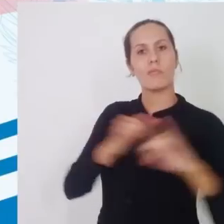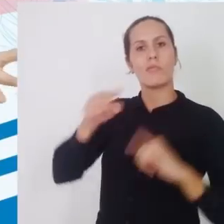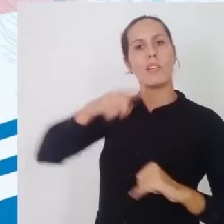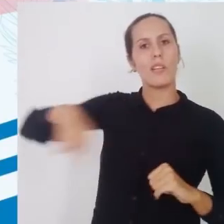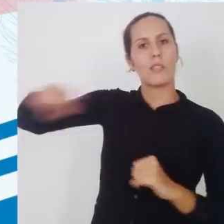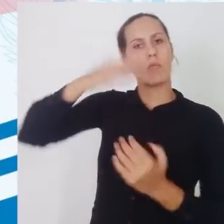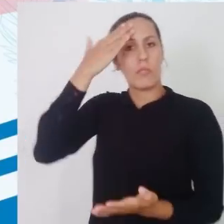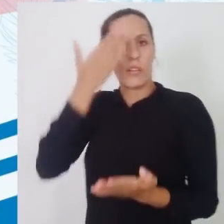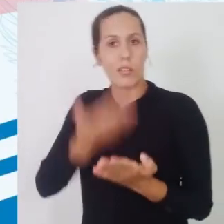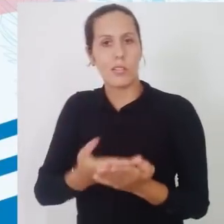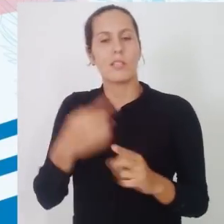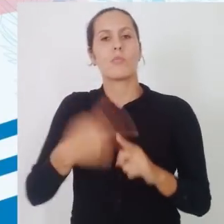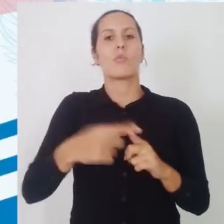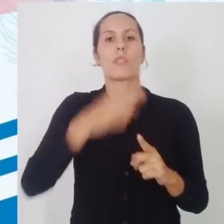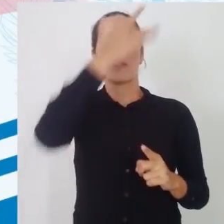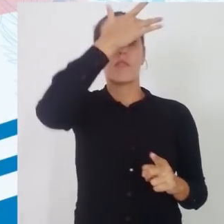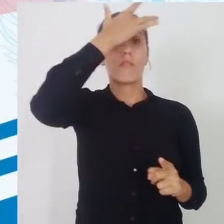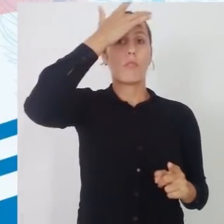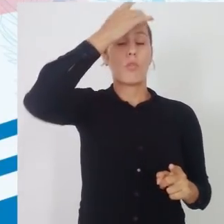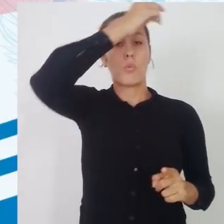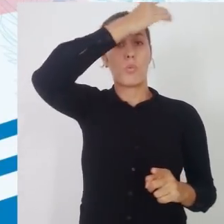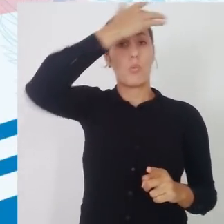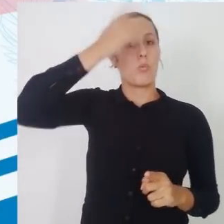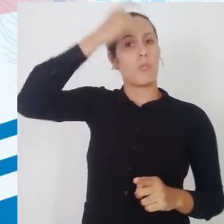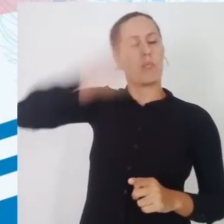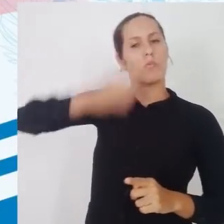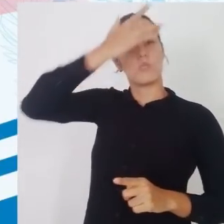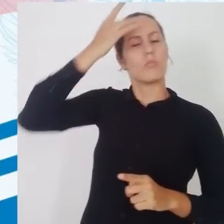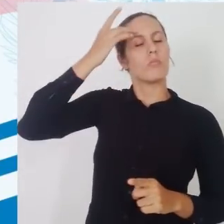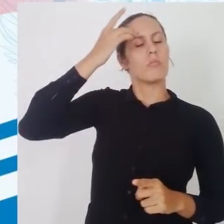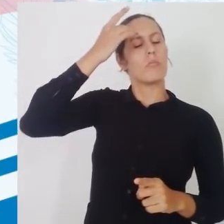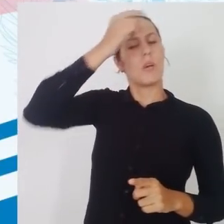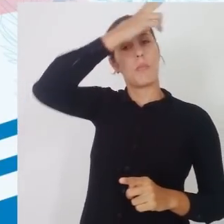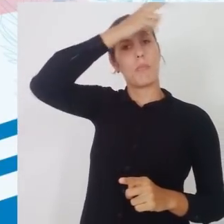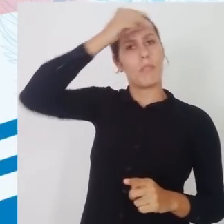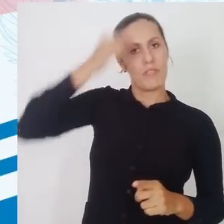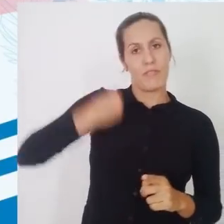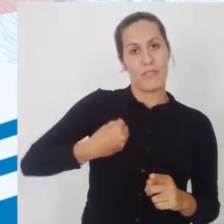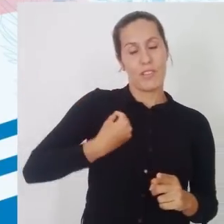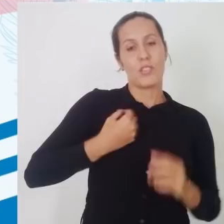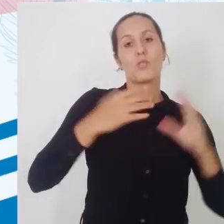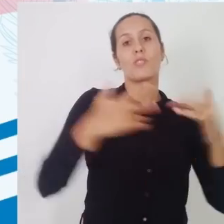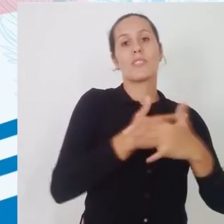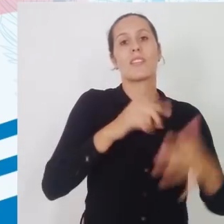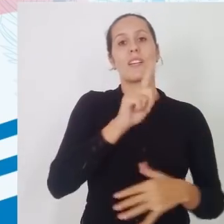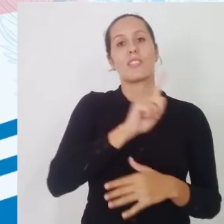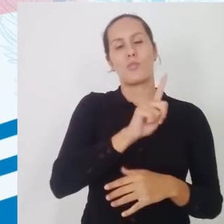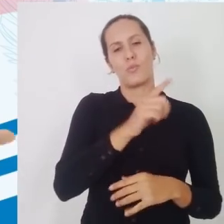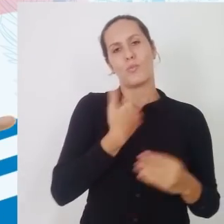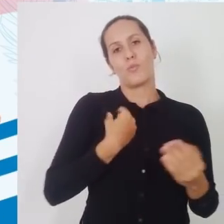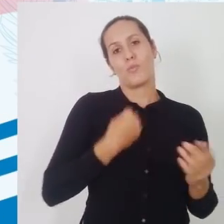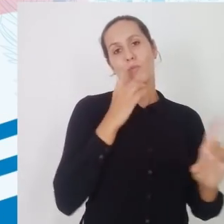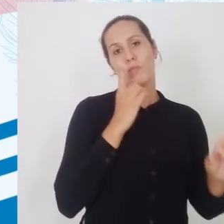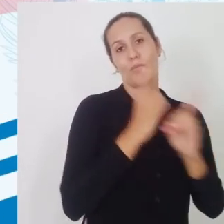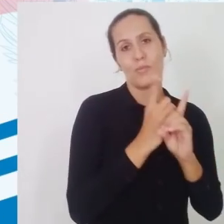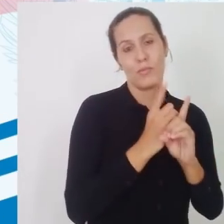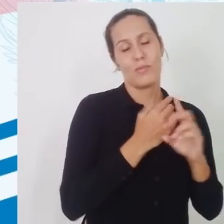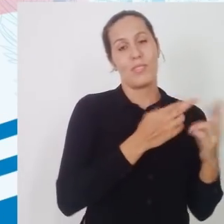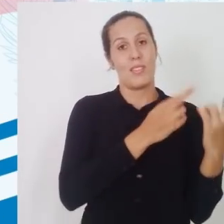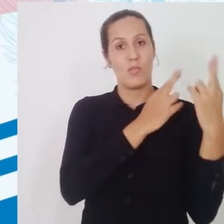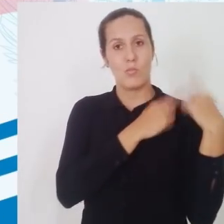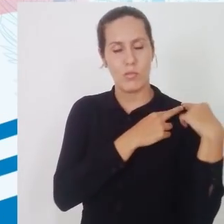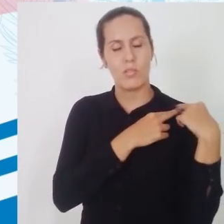Goiânia que noticiou aquilo dali. Por isso, é super importante também que a gente tenha responsabilidade na hora de produzir uma